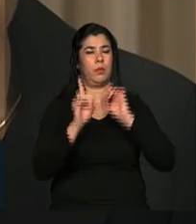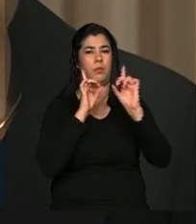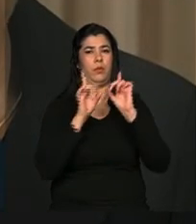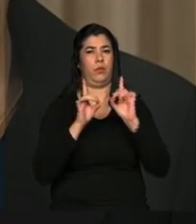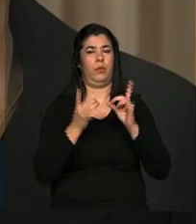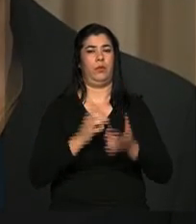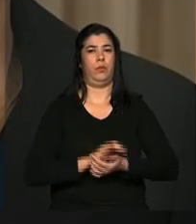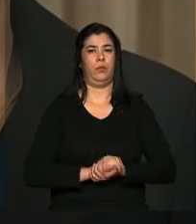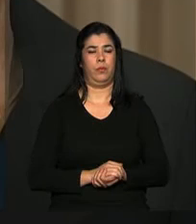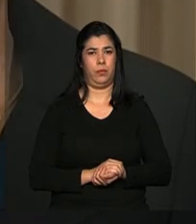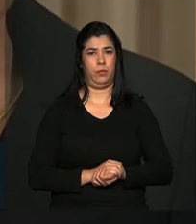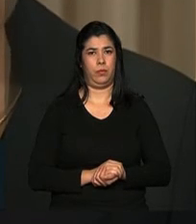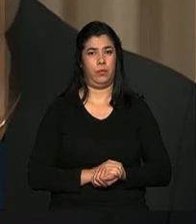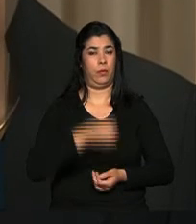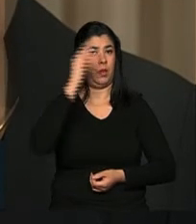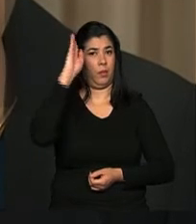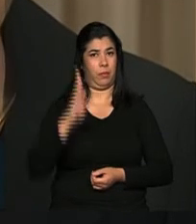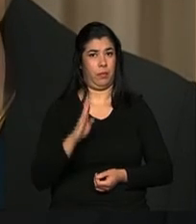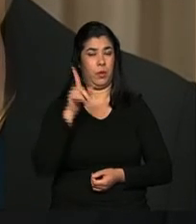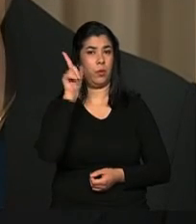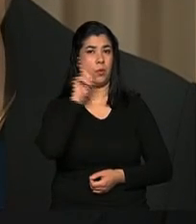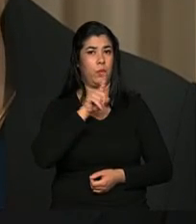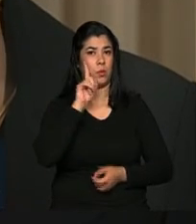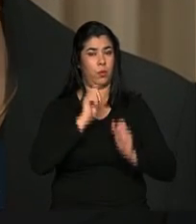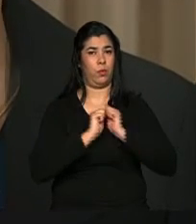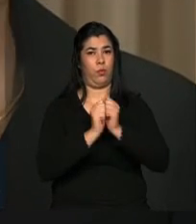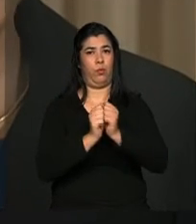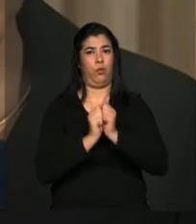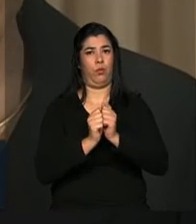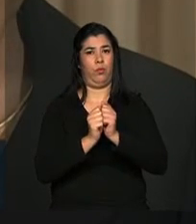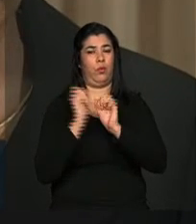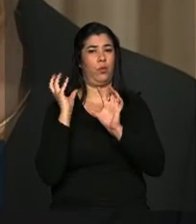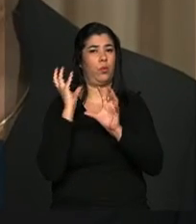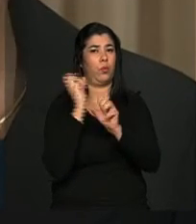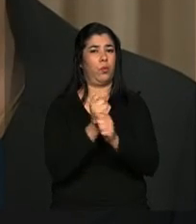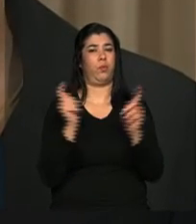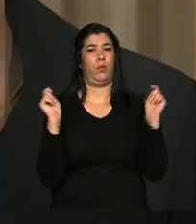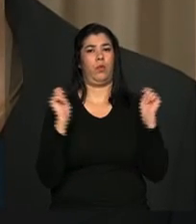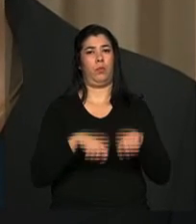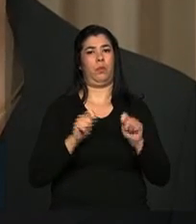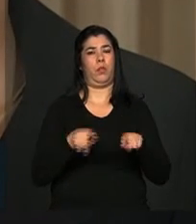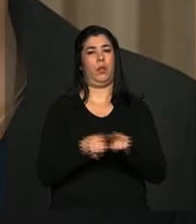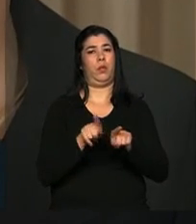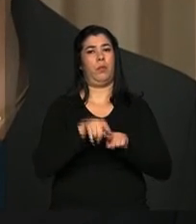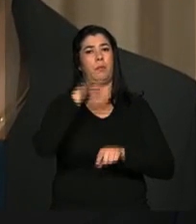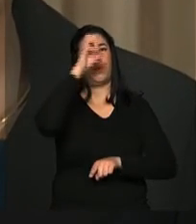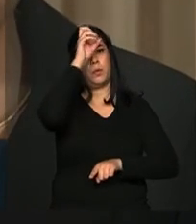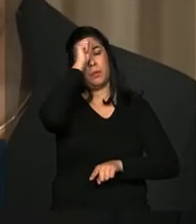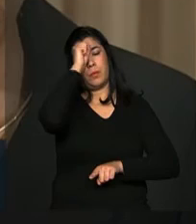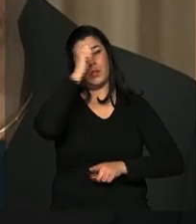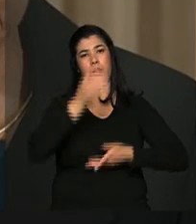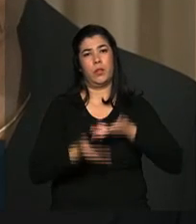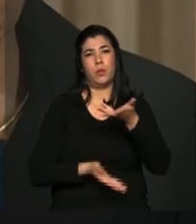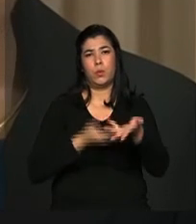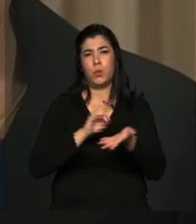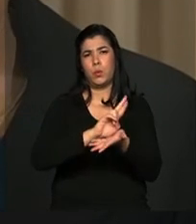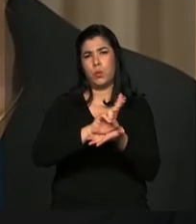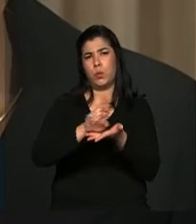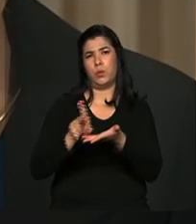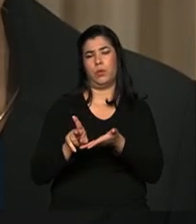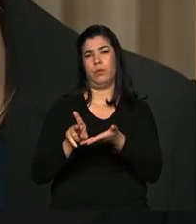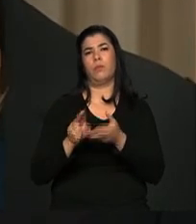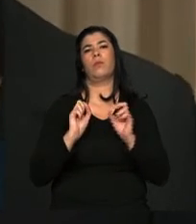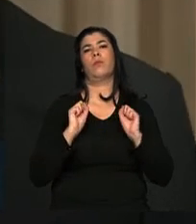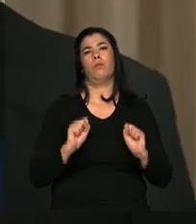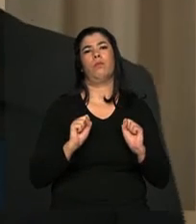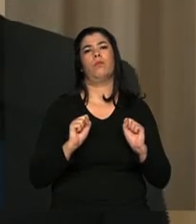dialogar. Brasil e Estados Unidos, juntos, somando suas capacidades e aprendendo com suas diferenças,